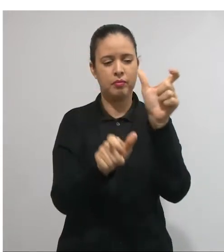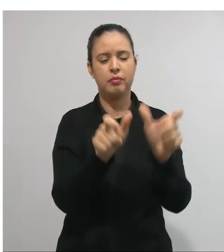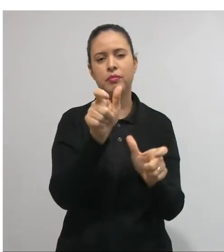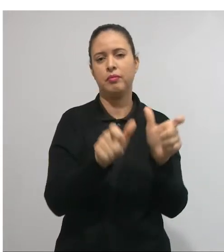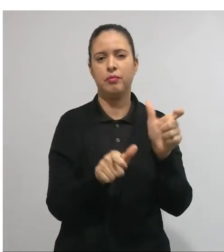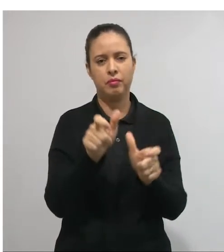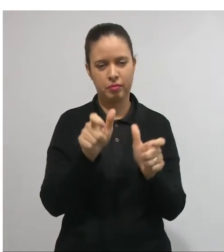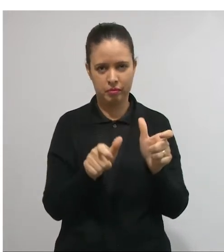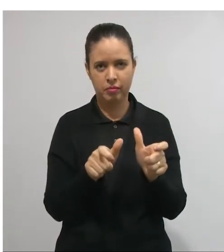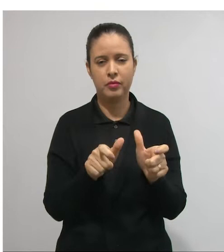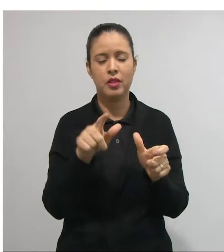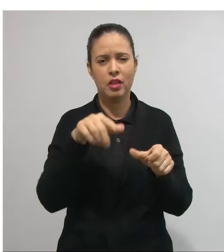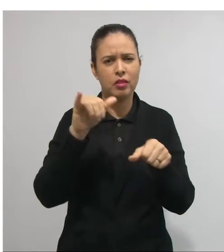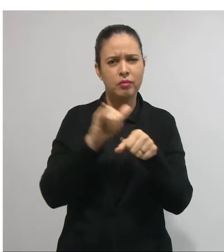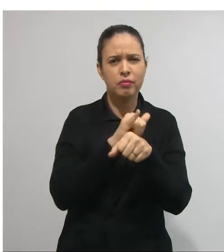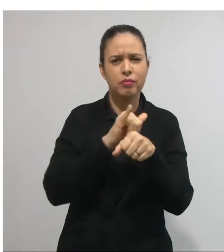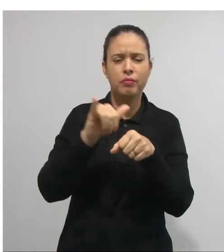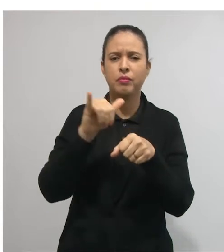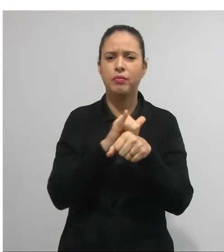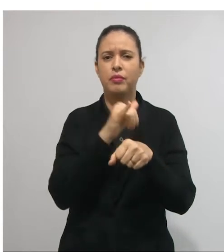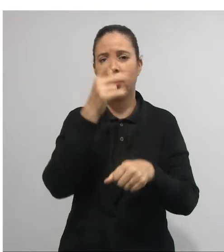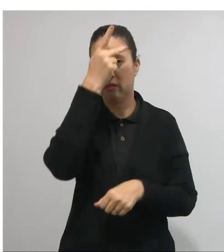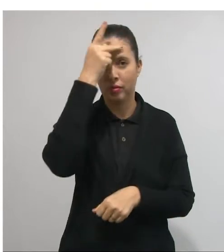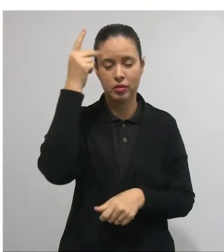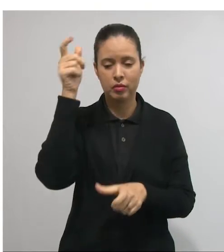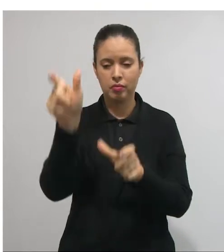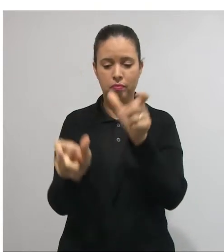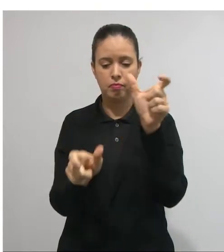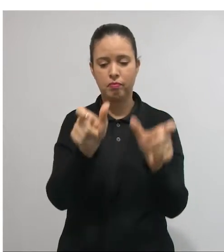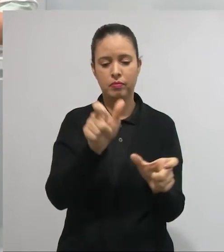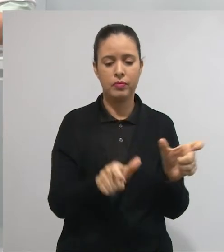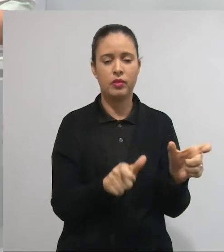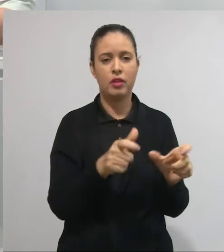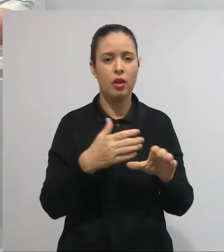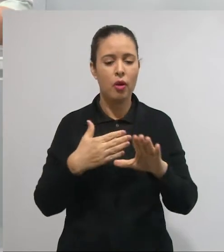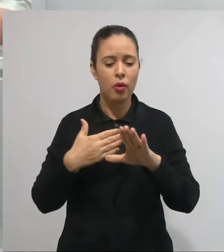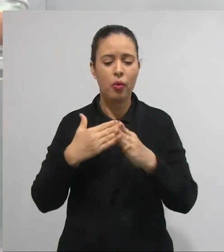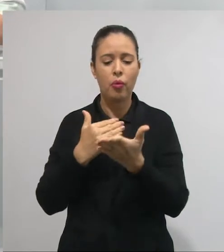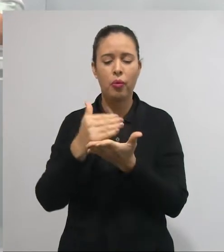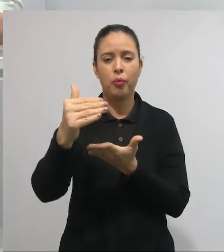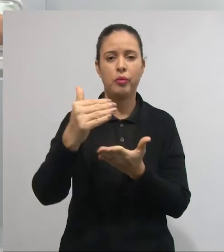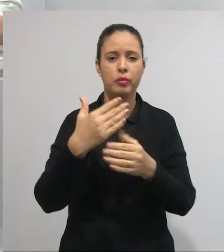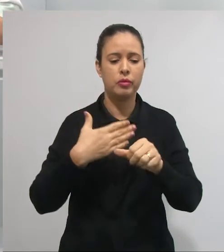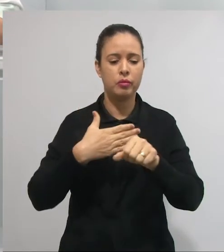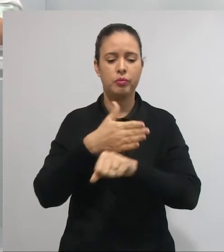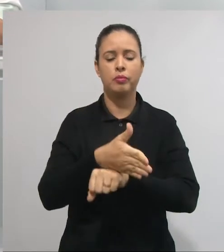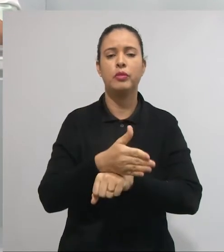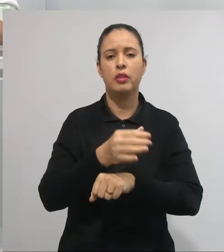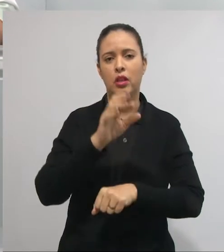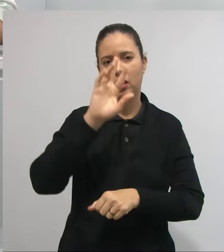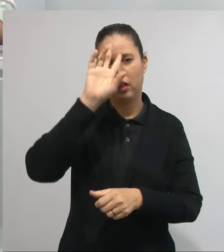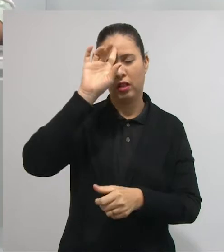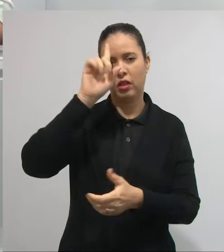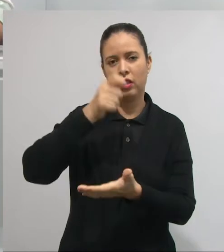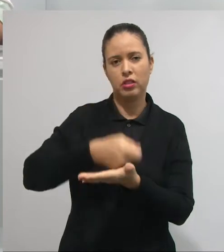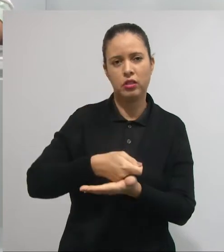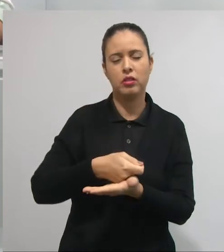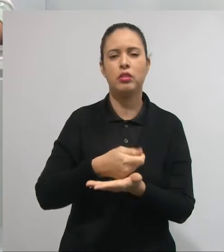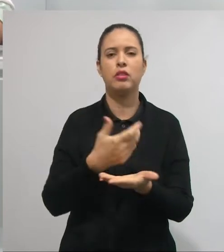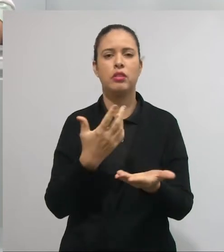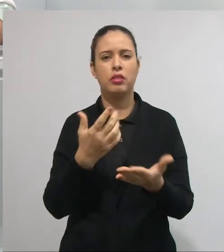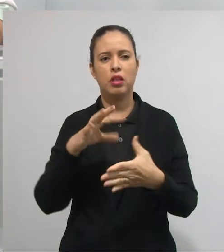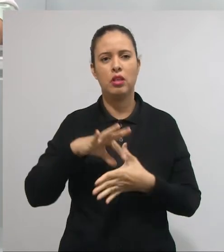mais estratégica. As pessoas começaram a participar também das decisões da organização,